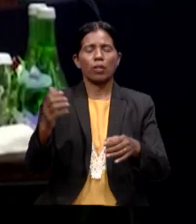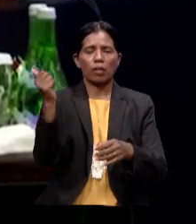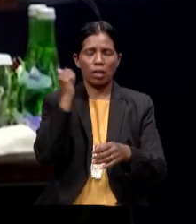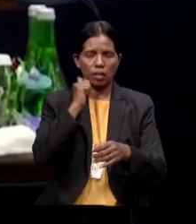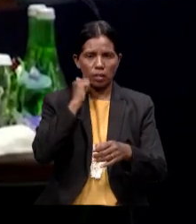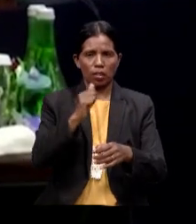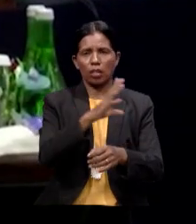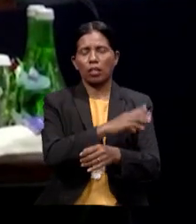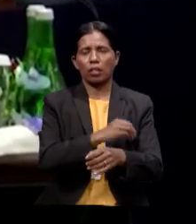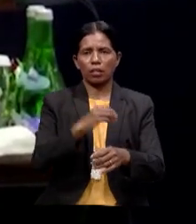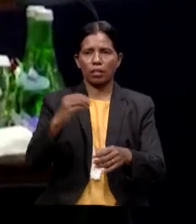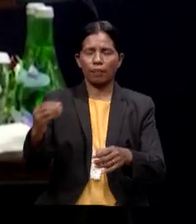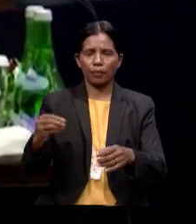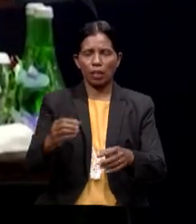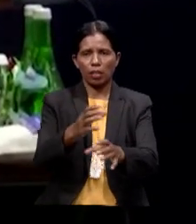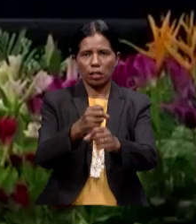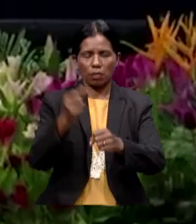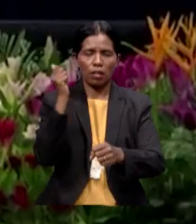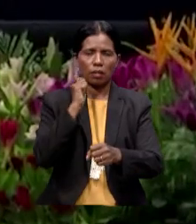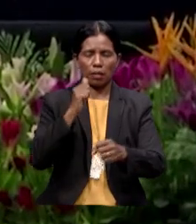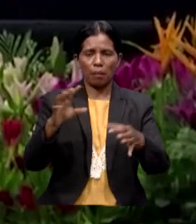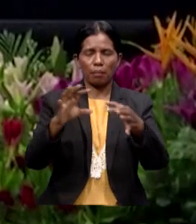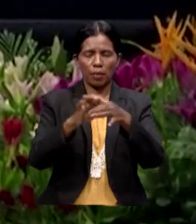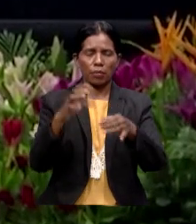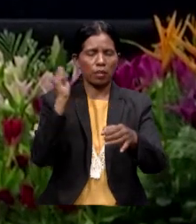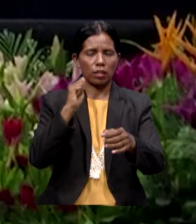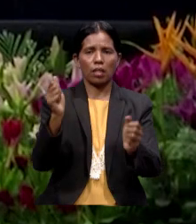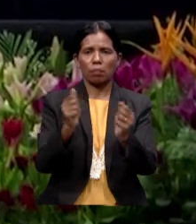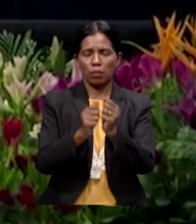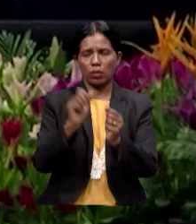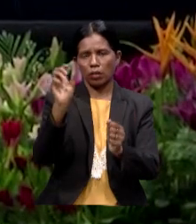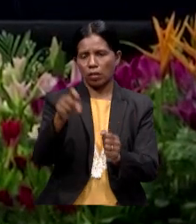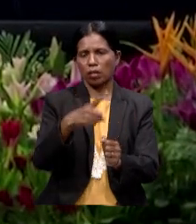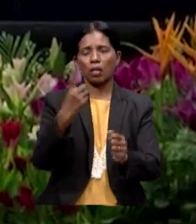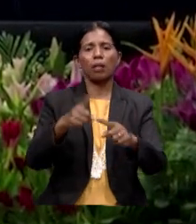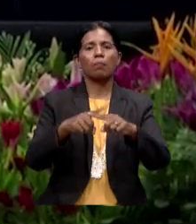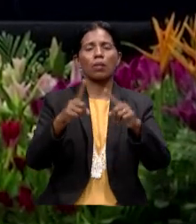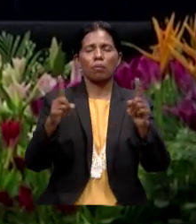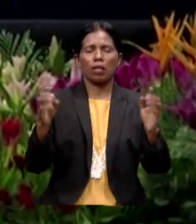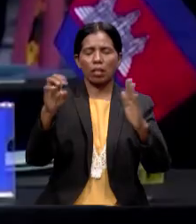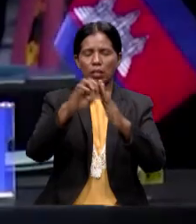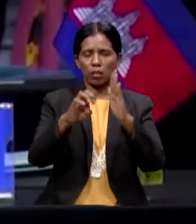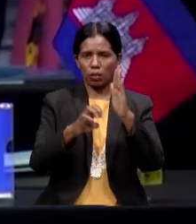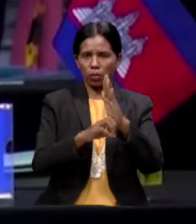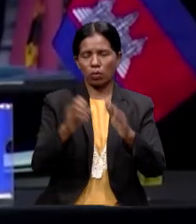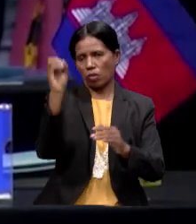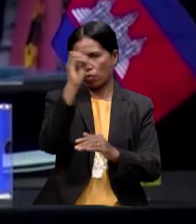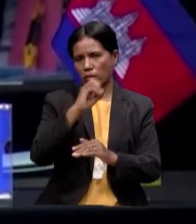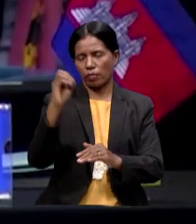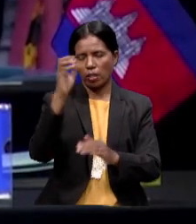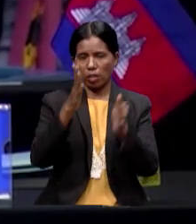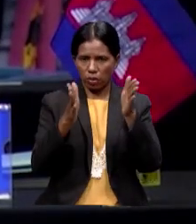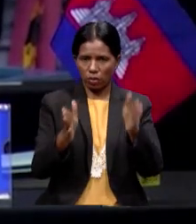simo adesão Timor-Leste sai membro ASEAN badala sanulu resingida mai beho estatuto observador. Ho